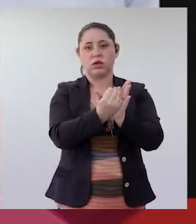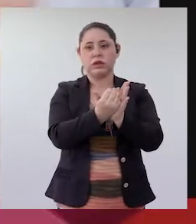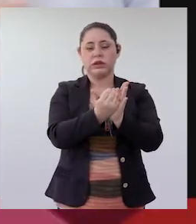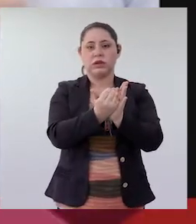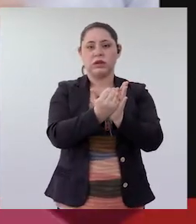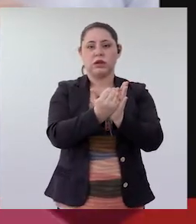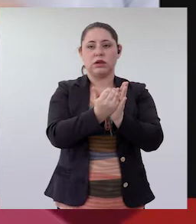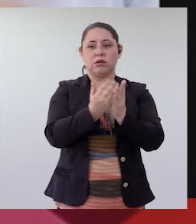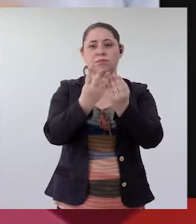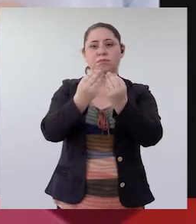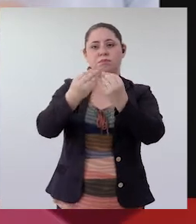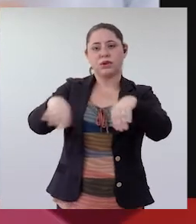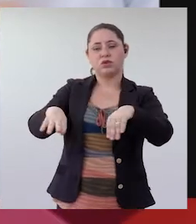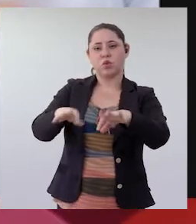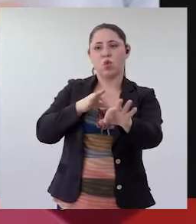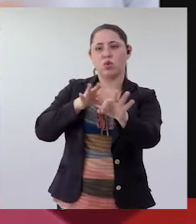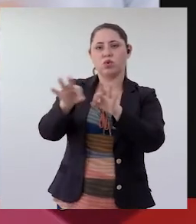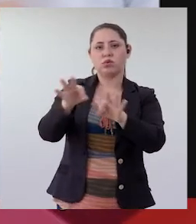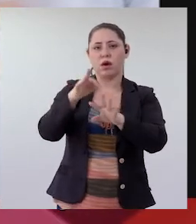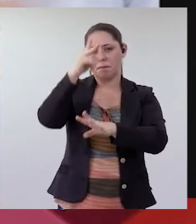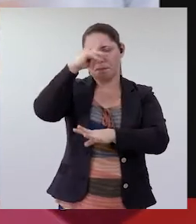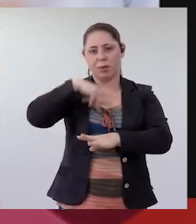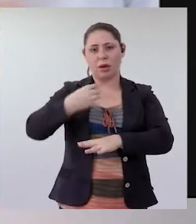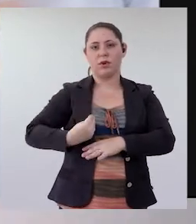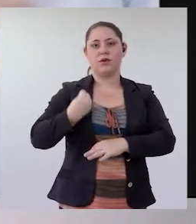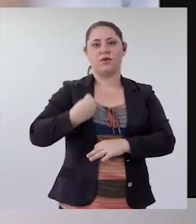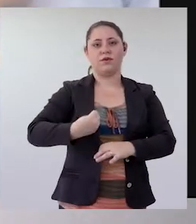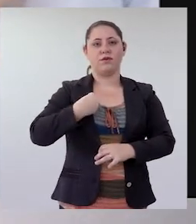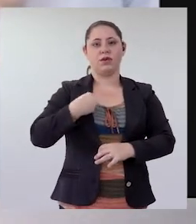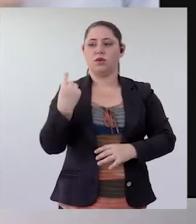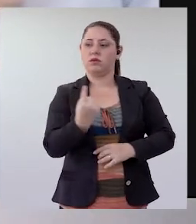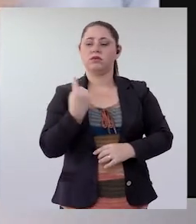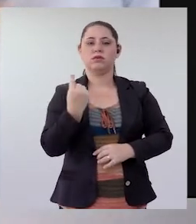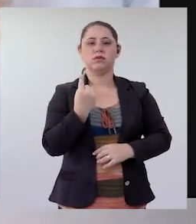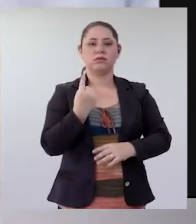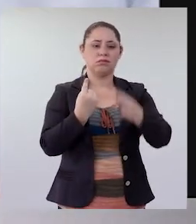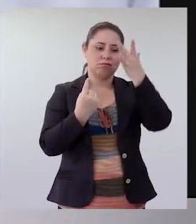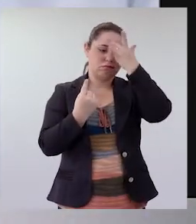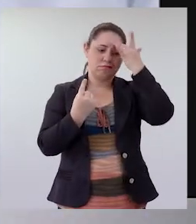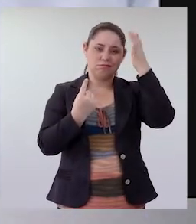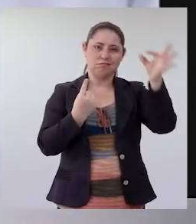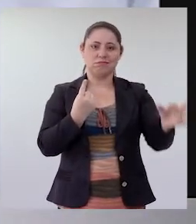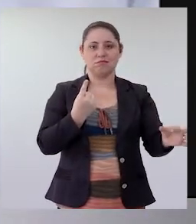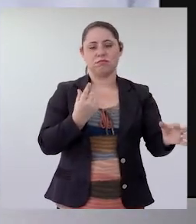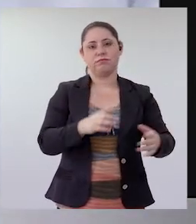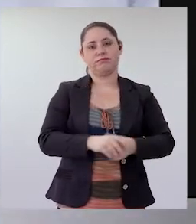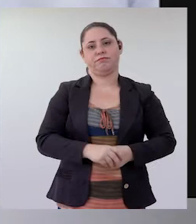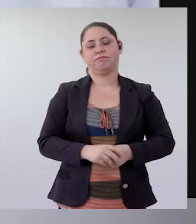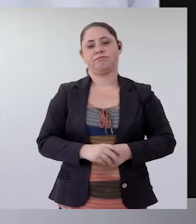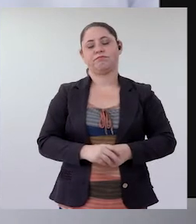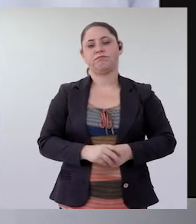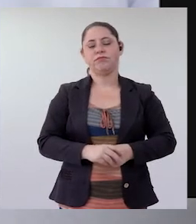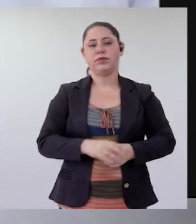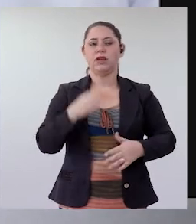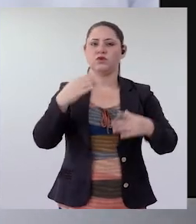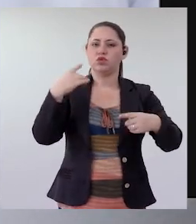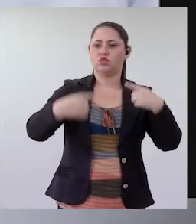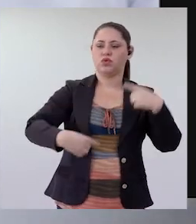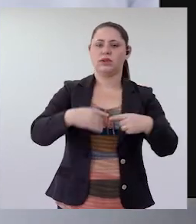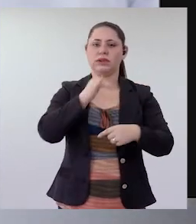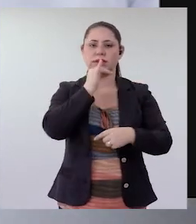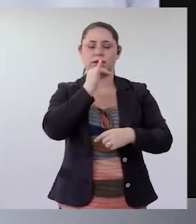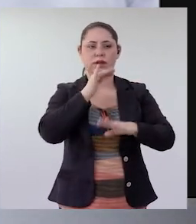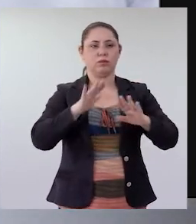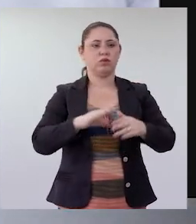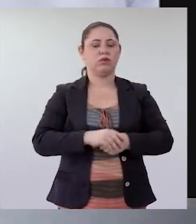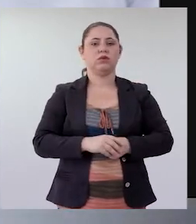ao planejamento de vida pessoal daquele indivíduo. Então, continua, às vezes, discutindo, vamos imaginar que é